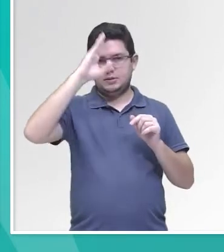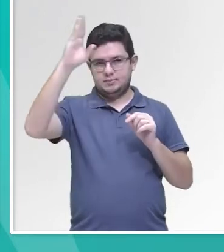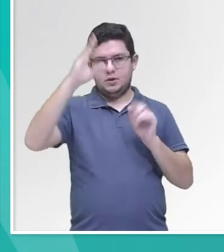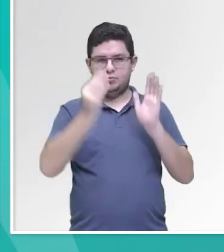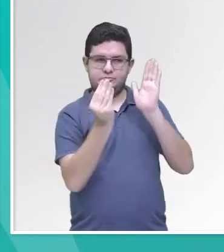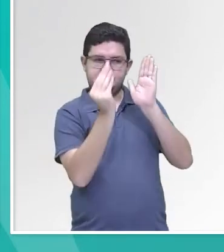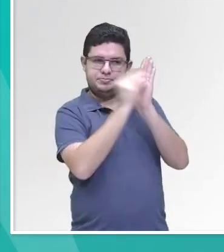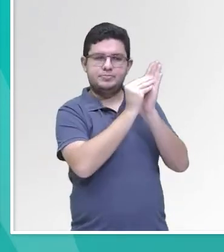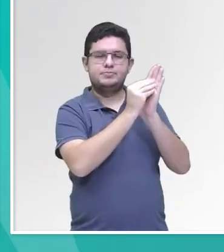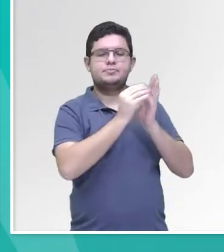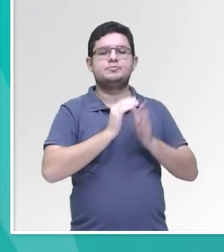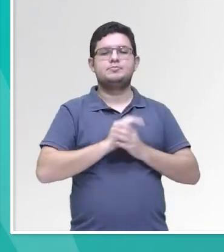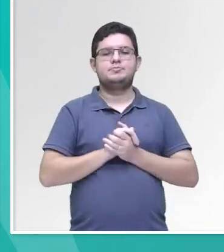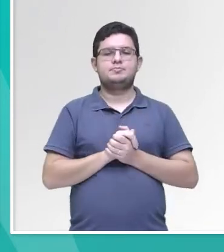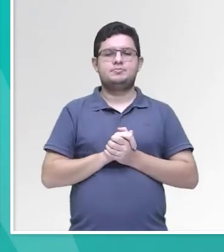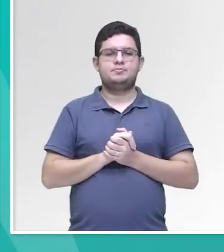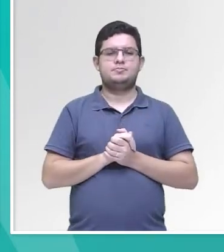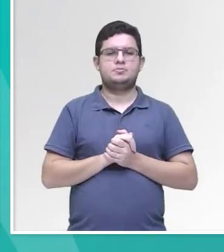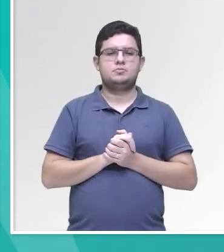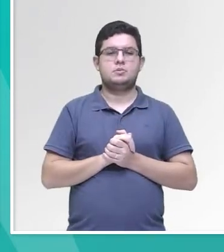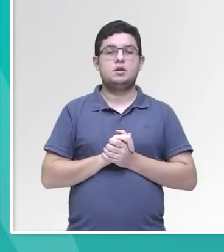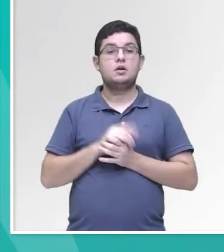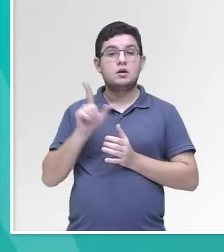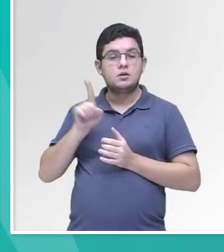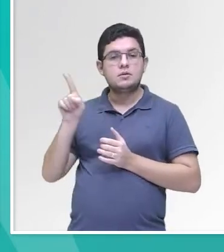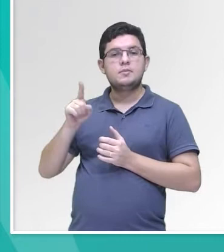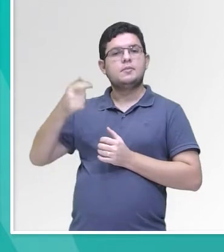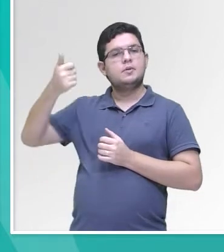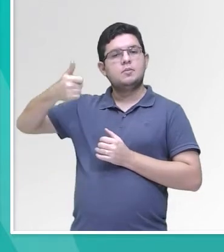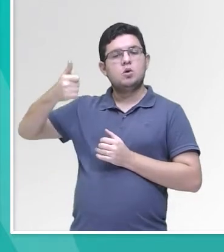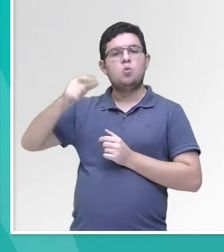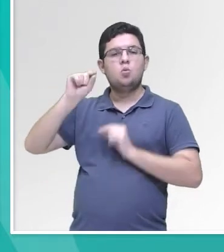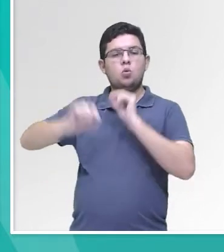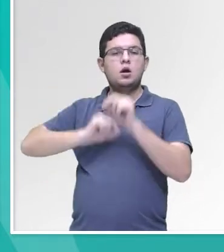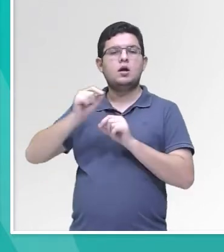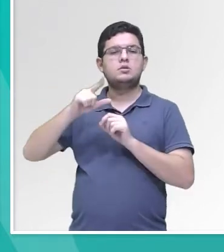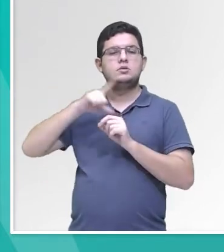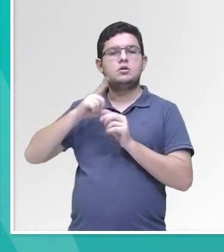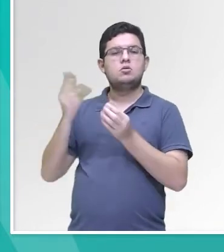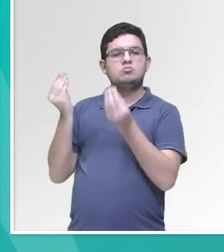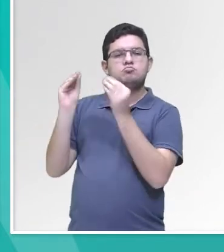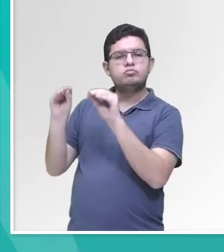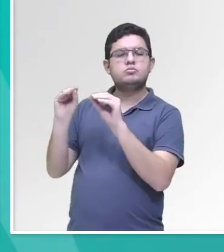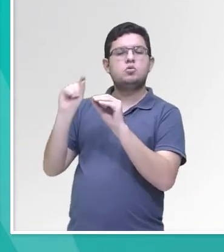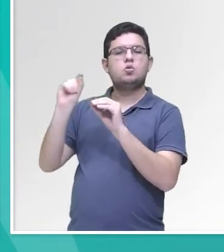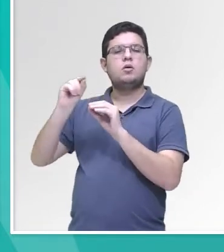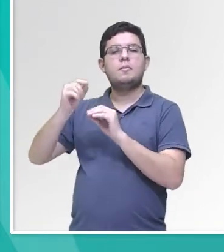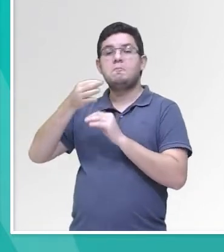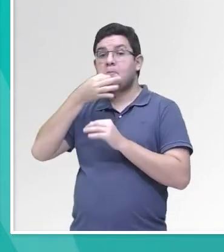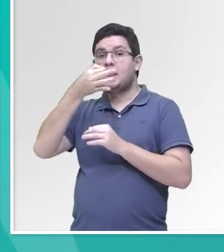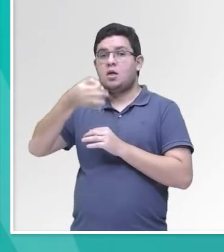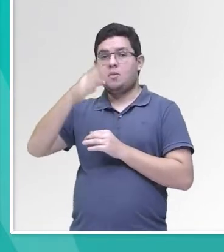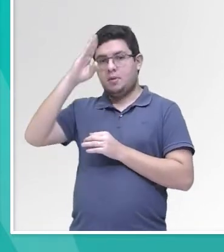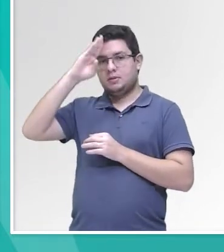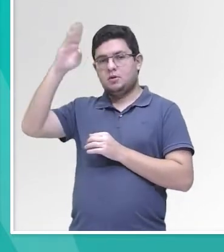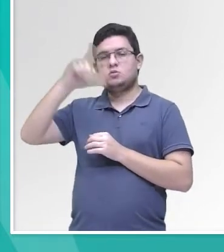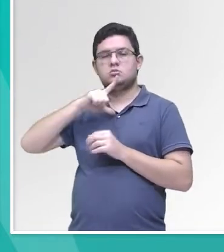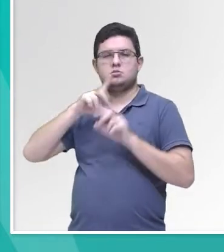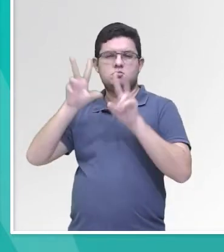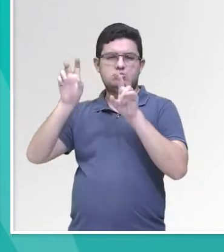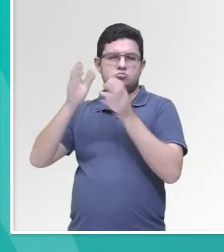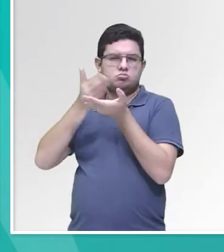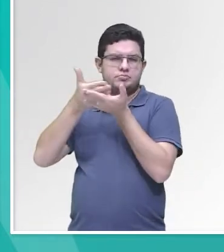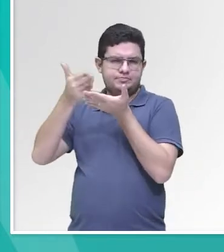esse parágrafo introdutório, essa primeira parte do texto, serve justamente para começar a falar sobre o assunto, sobre o